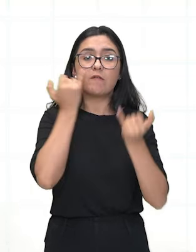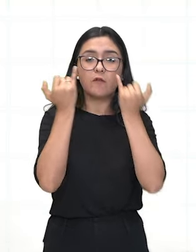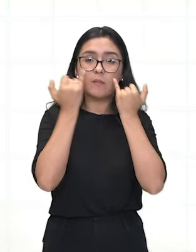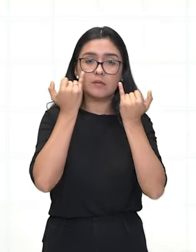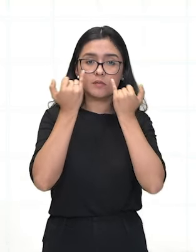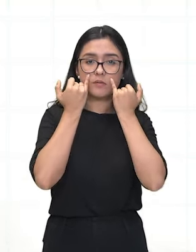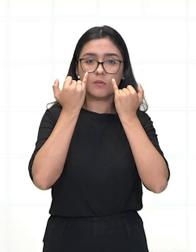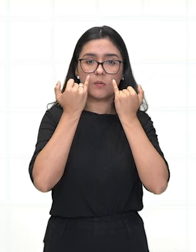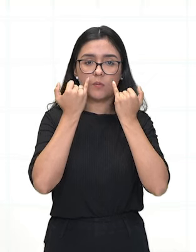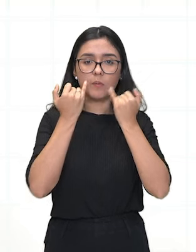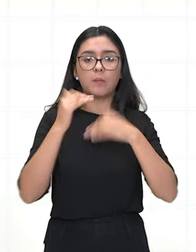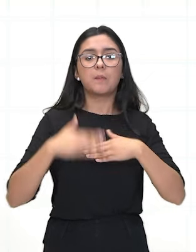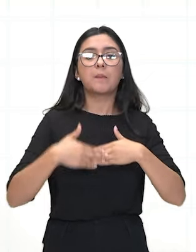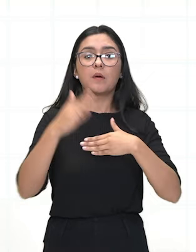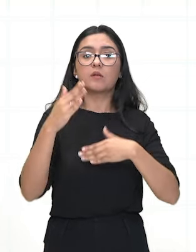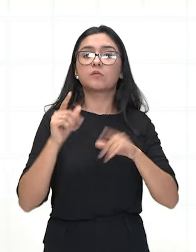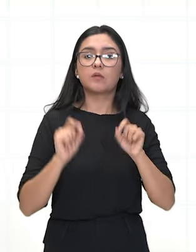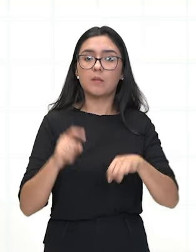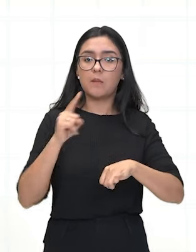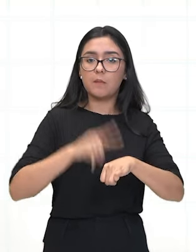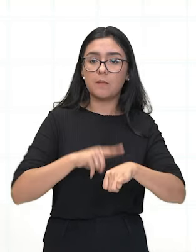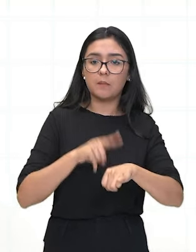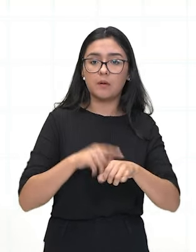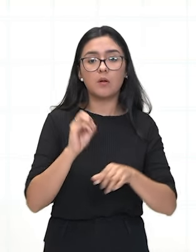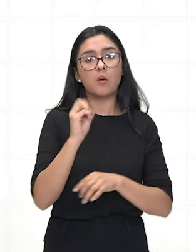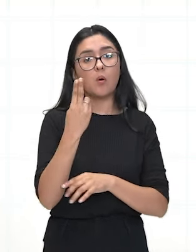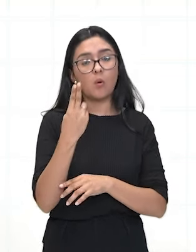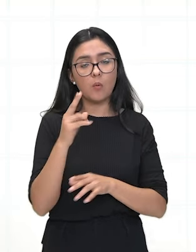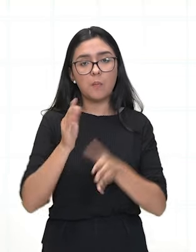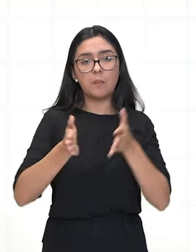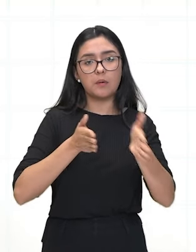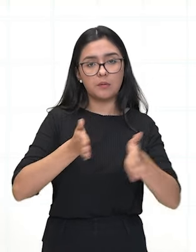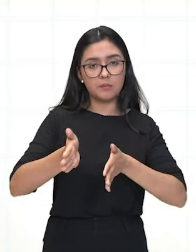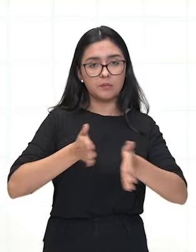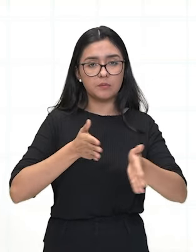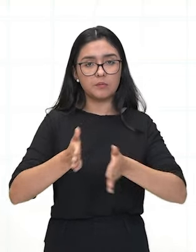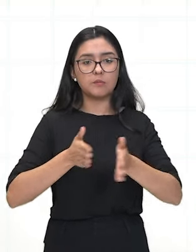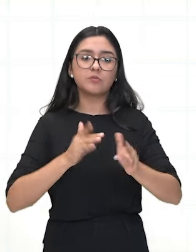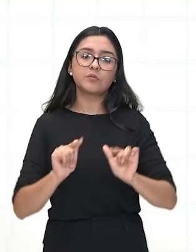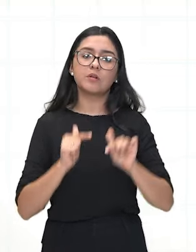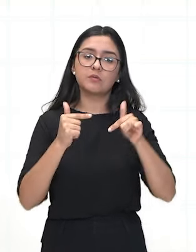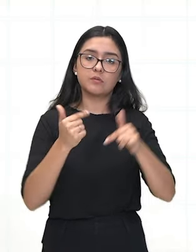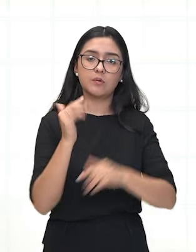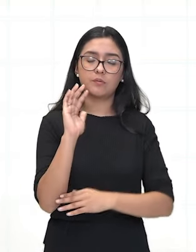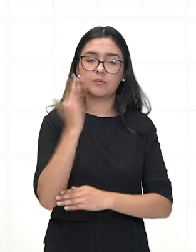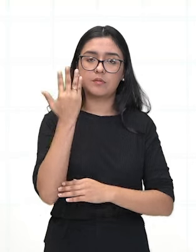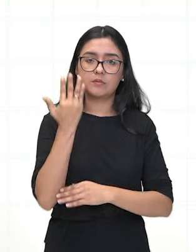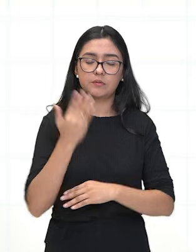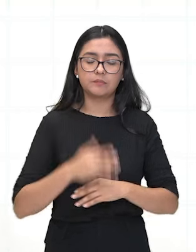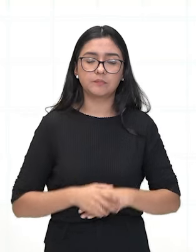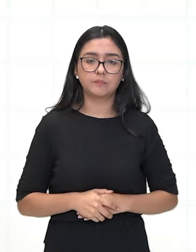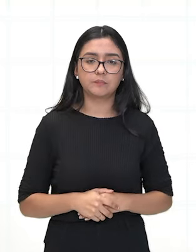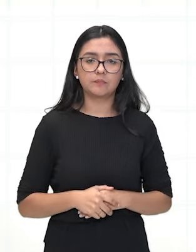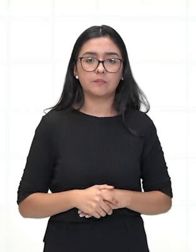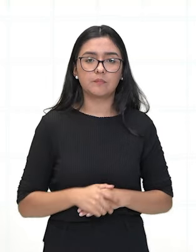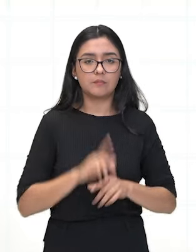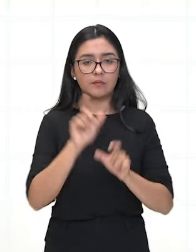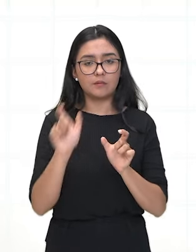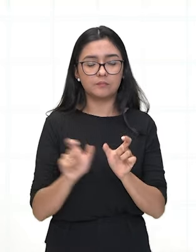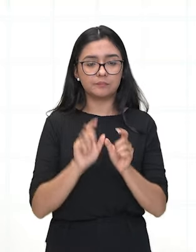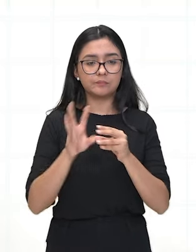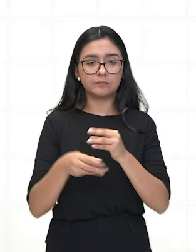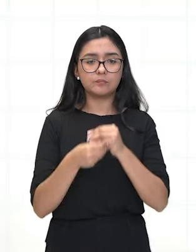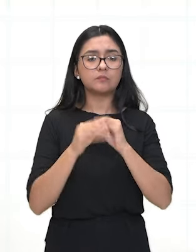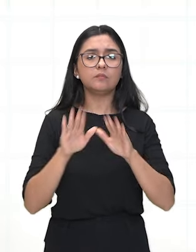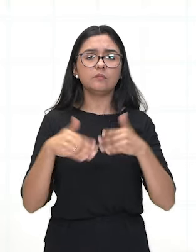a informação do momento ou do período em que as ações aconteceram Então quais